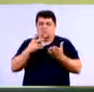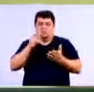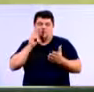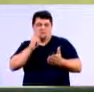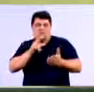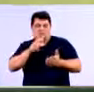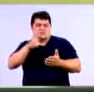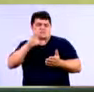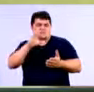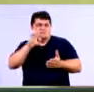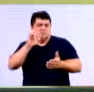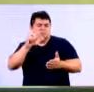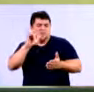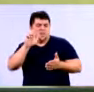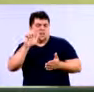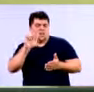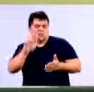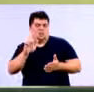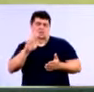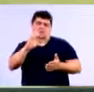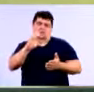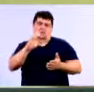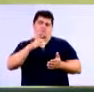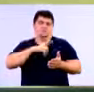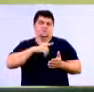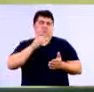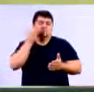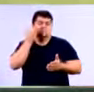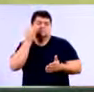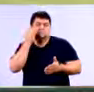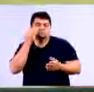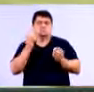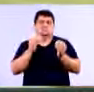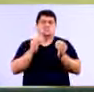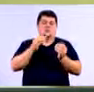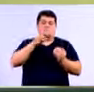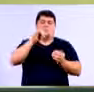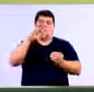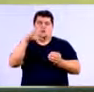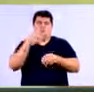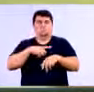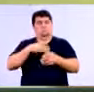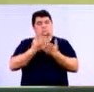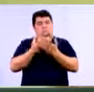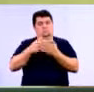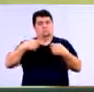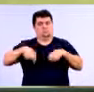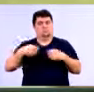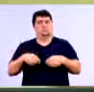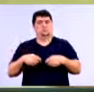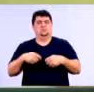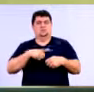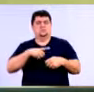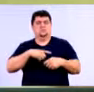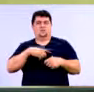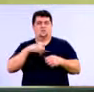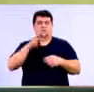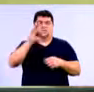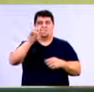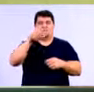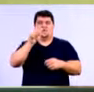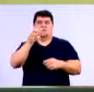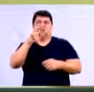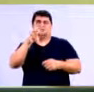taxa Selic. Sei que vocês estão estudando um pouco mais sobre a taxa Selic na disciplina de mercado de capitais. A taxa Selic atualmente está em